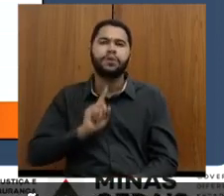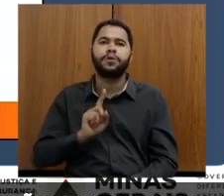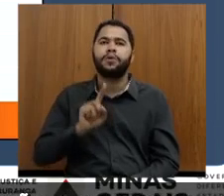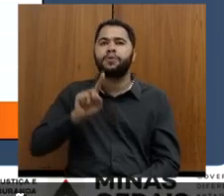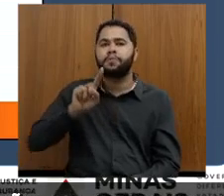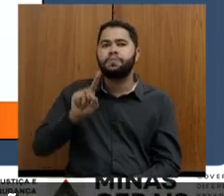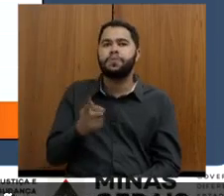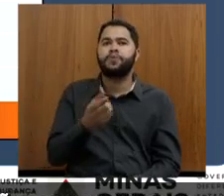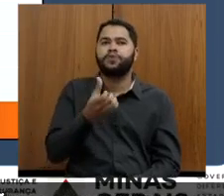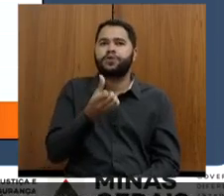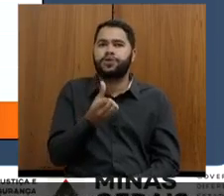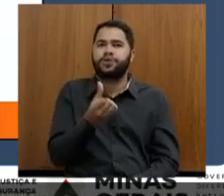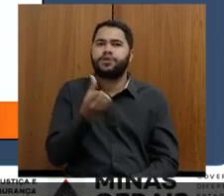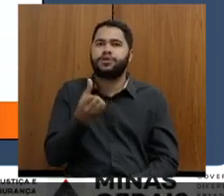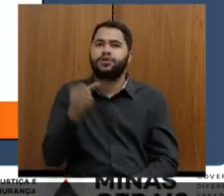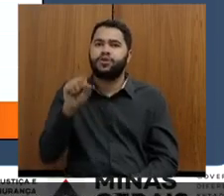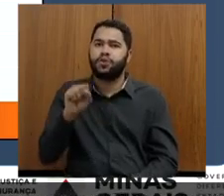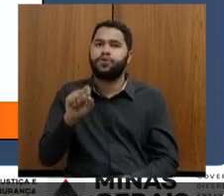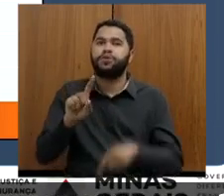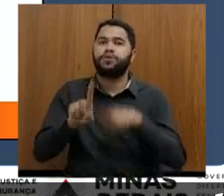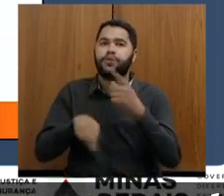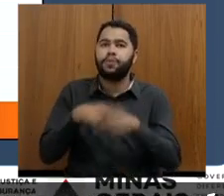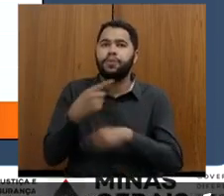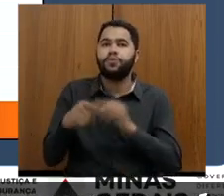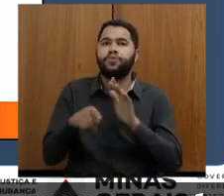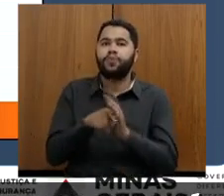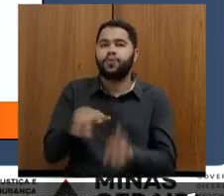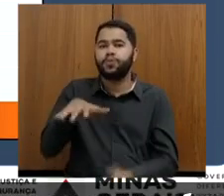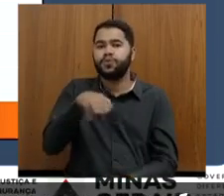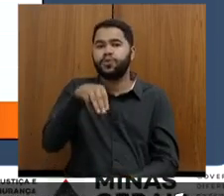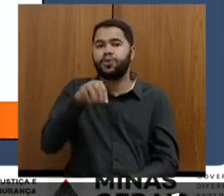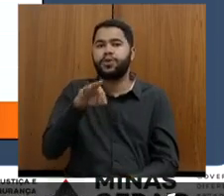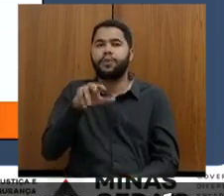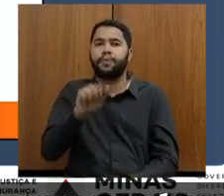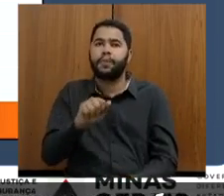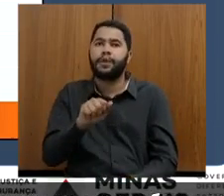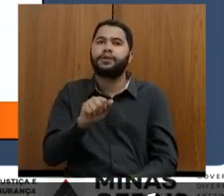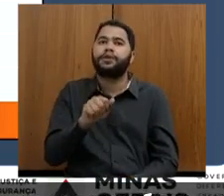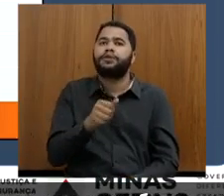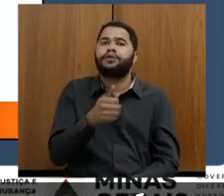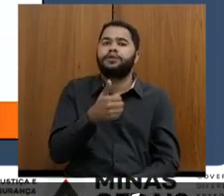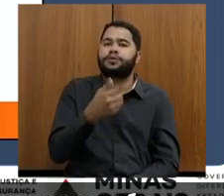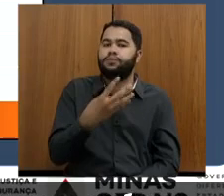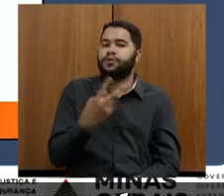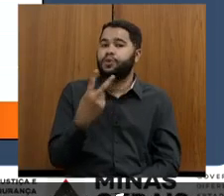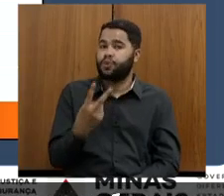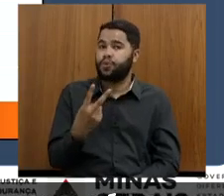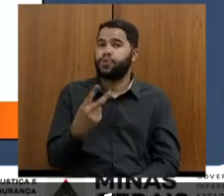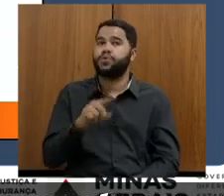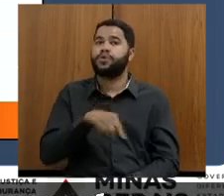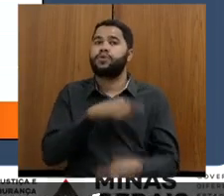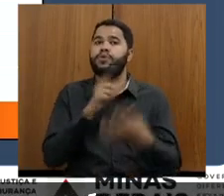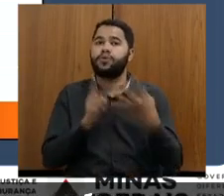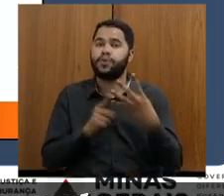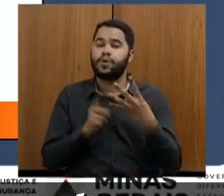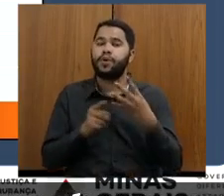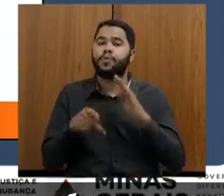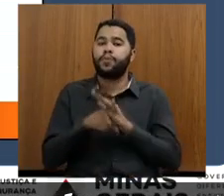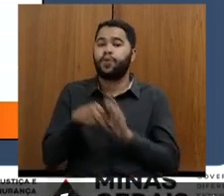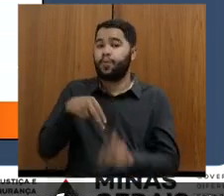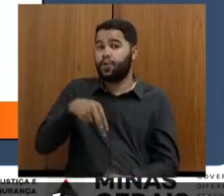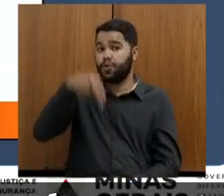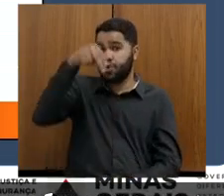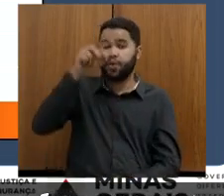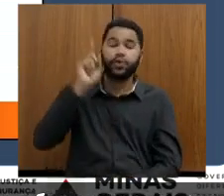1768 ocorrências terceiro cobre na Zona da Mata 142 ocorrências quarto COB que a